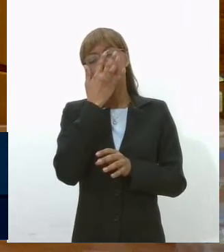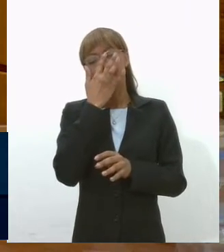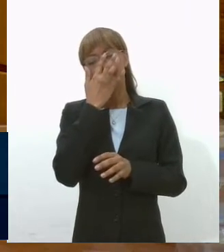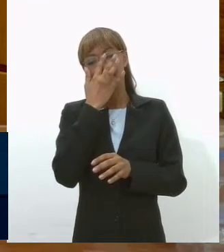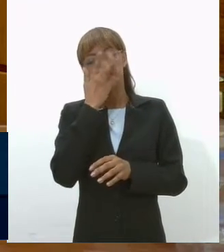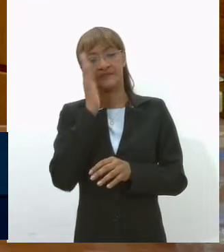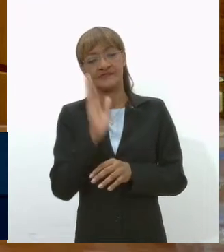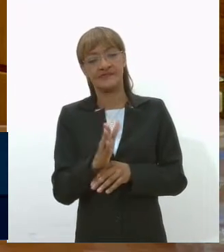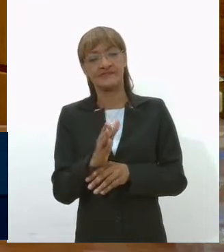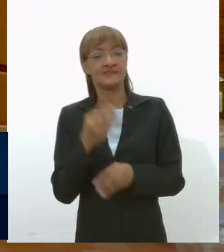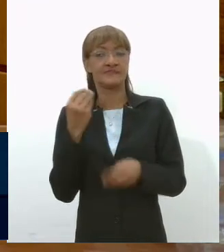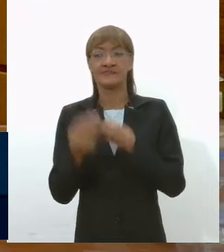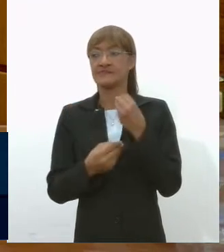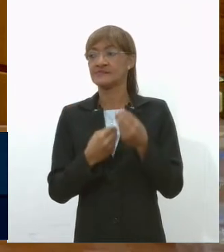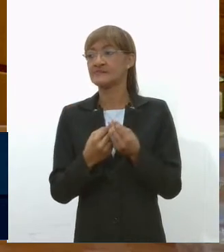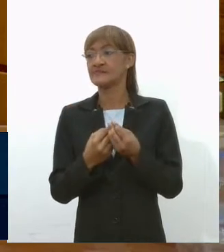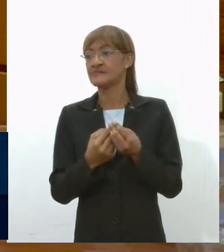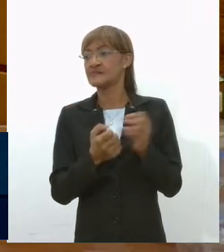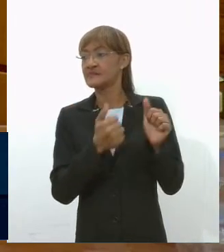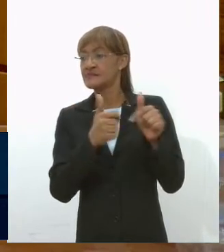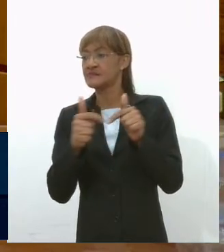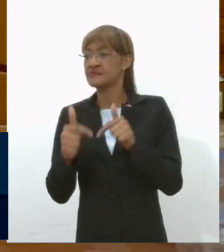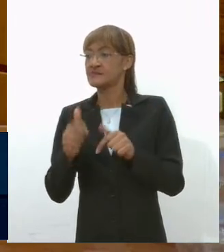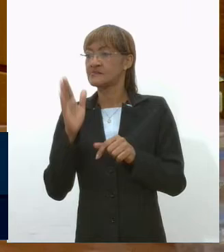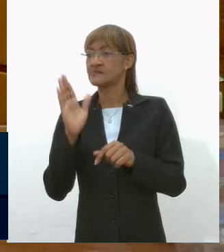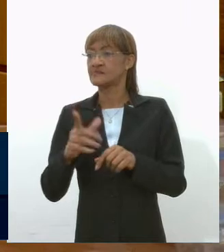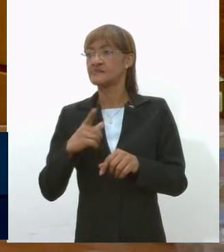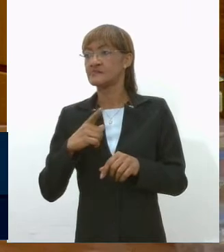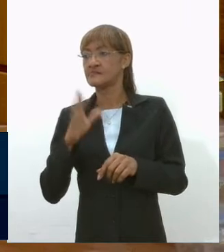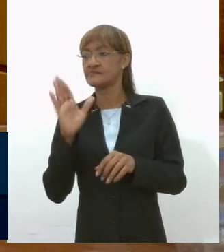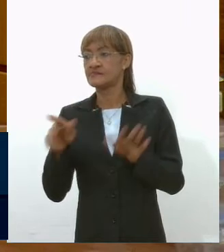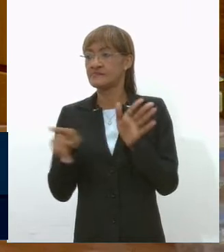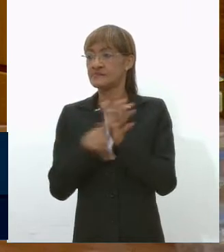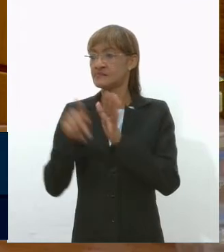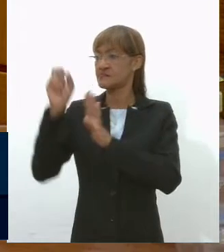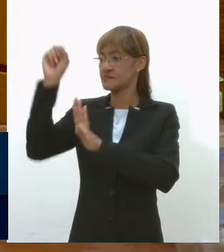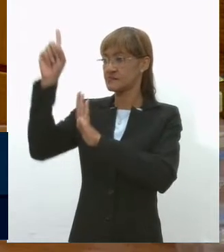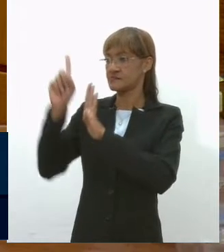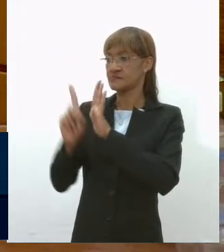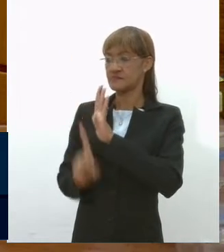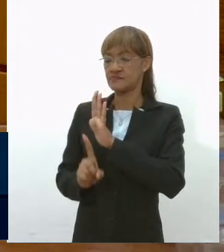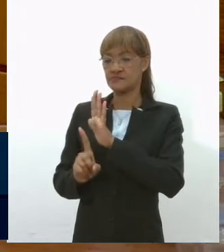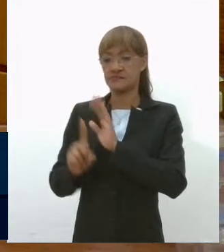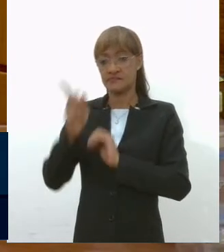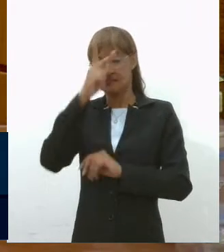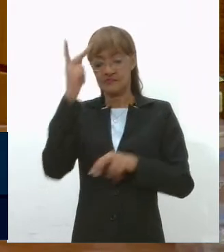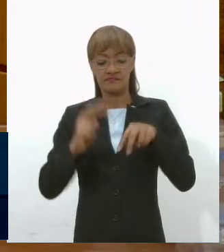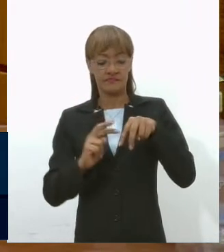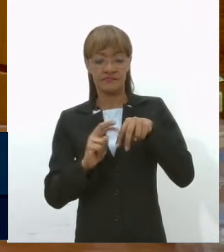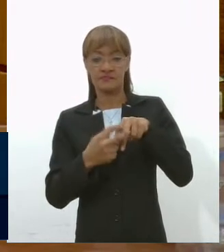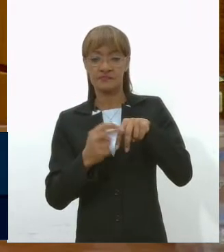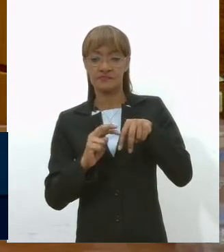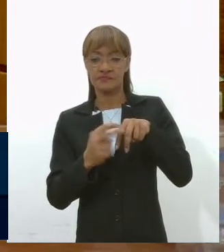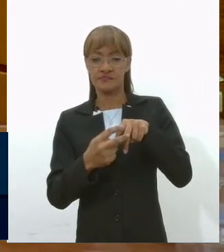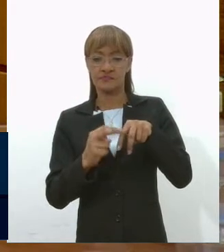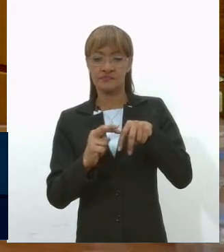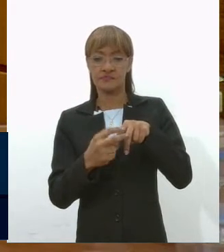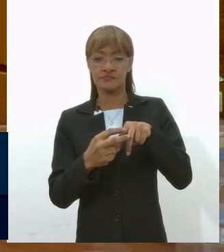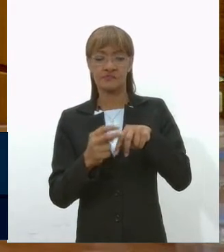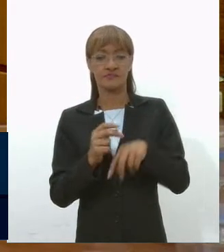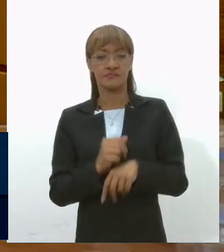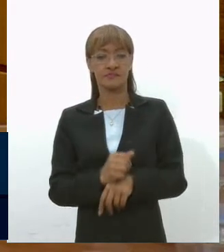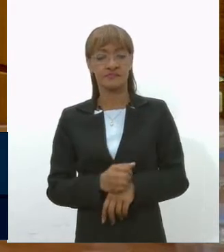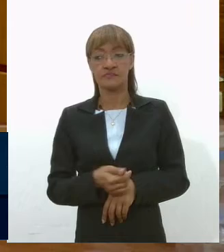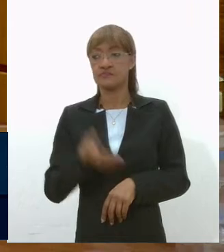saúde, especialmente as questões relativas aos direitos das pessoas intersexos. Então, eu quero aqui agradecer a atenção